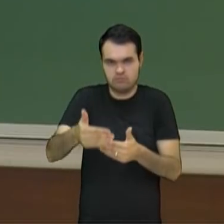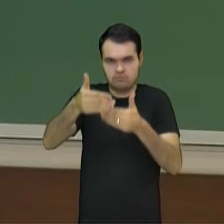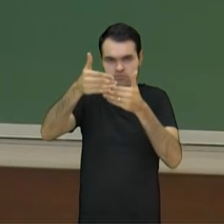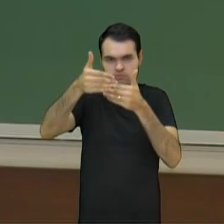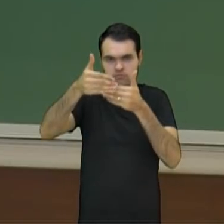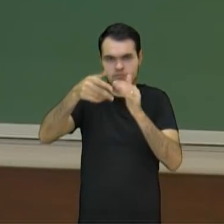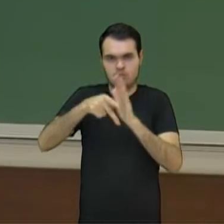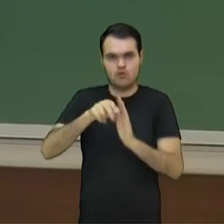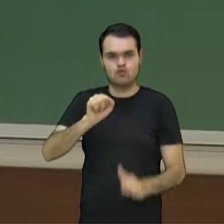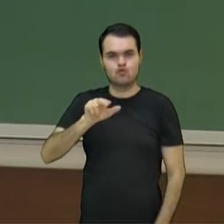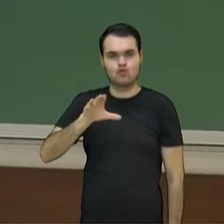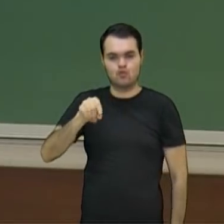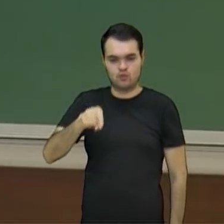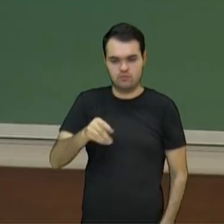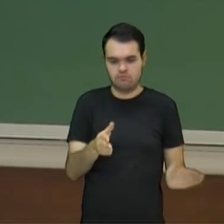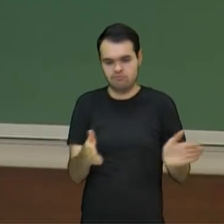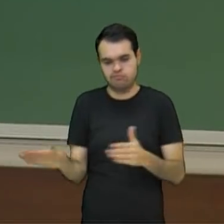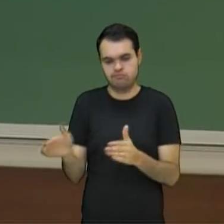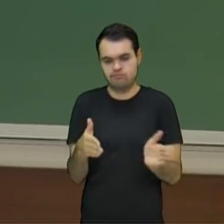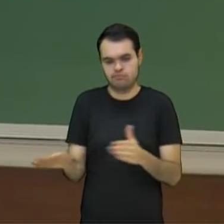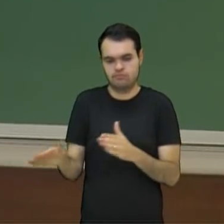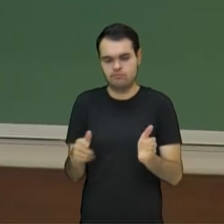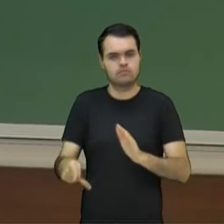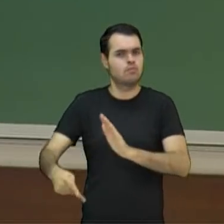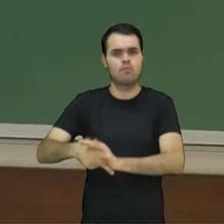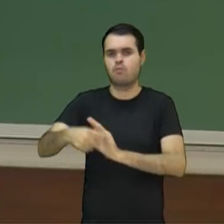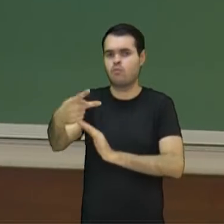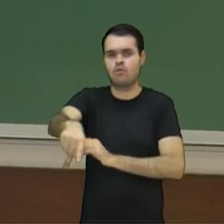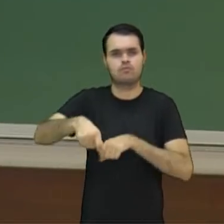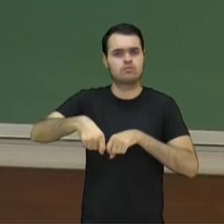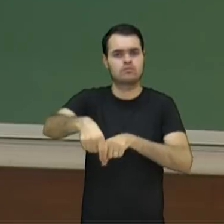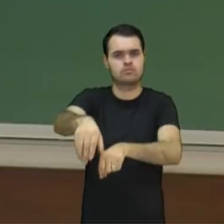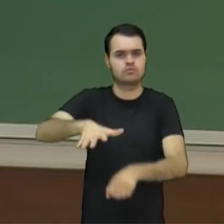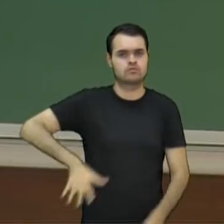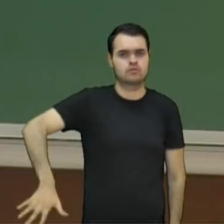indústria está instalada e faz a transformação desse produto.